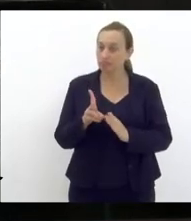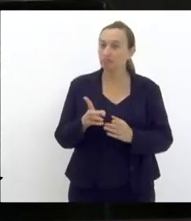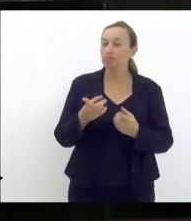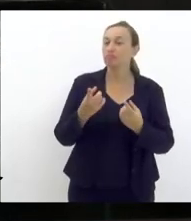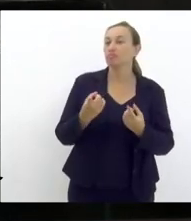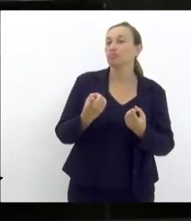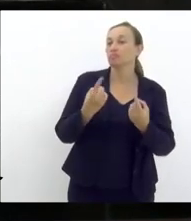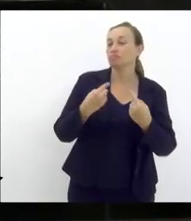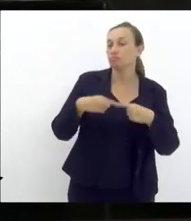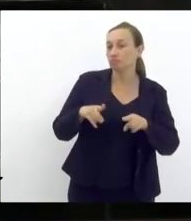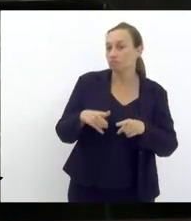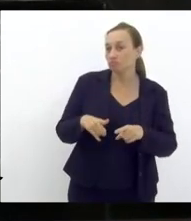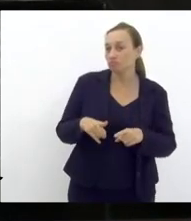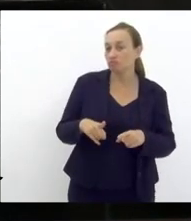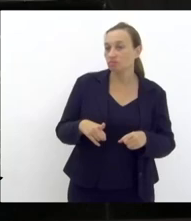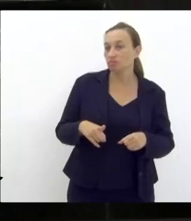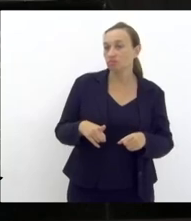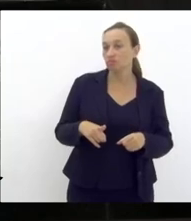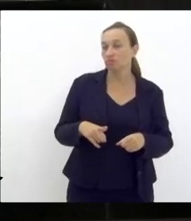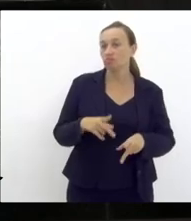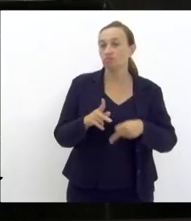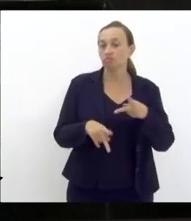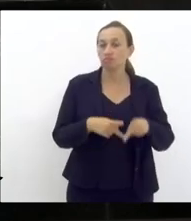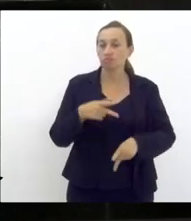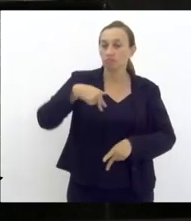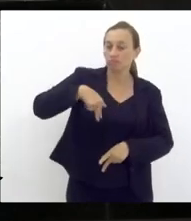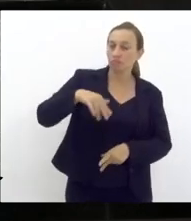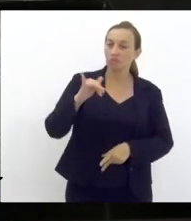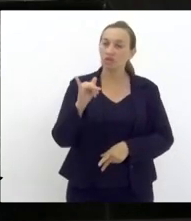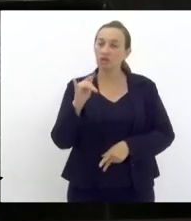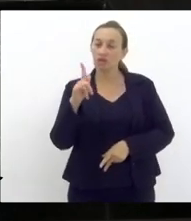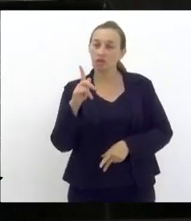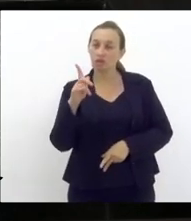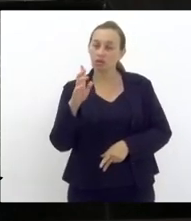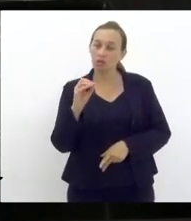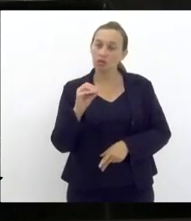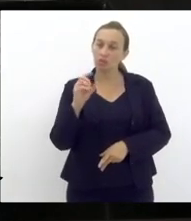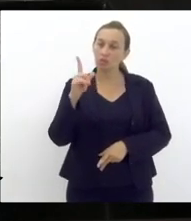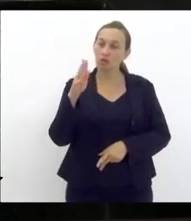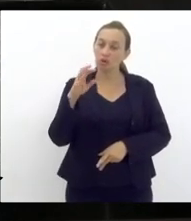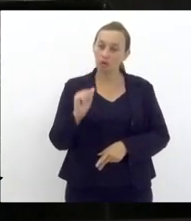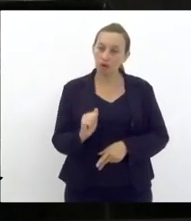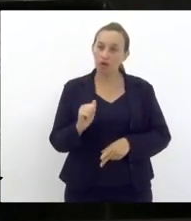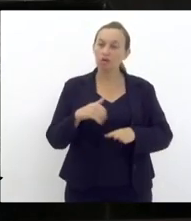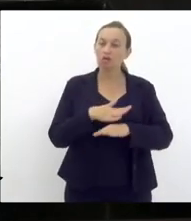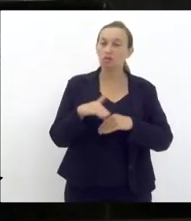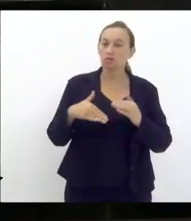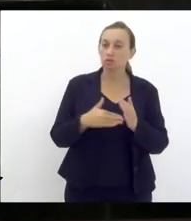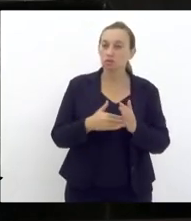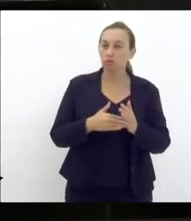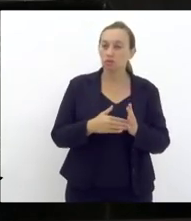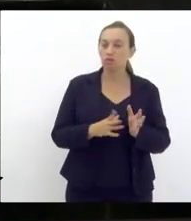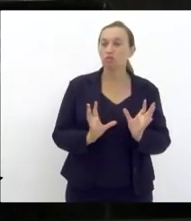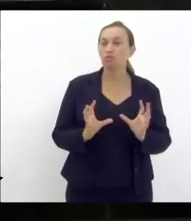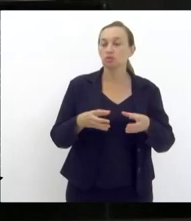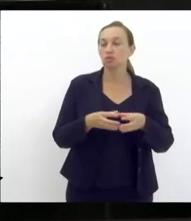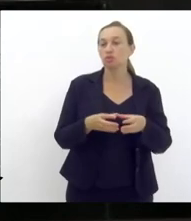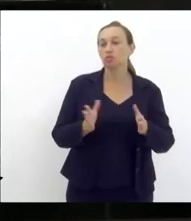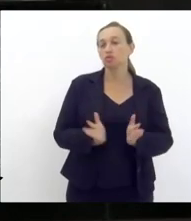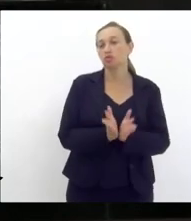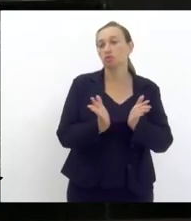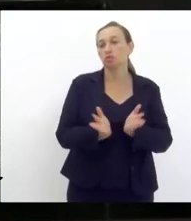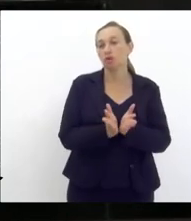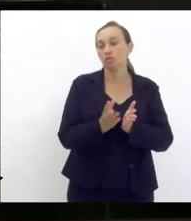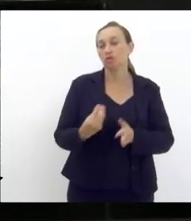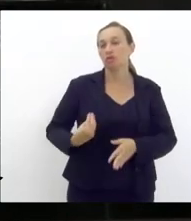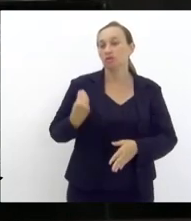estimulou violência contra a população quilombola contra toda a Gama de pobres que vivem